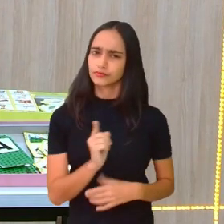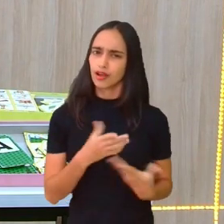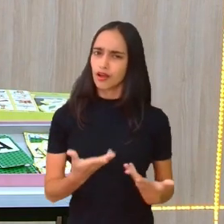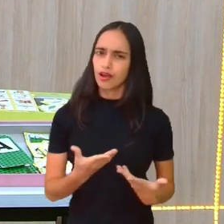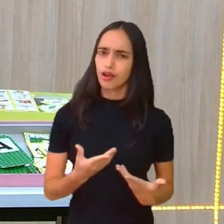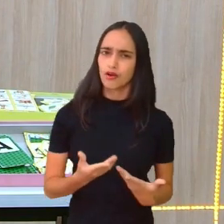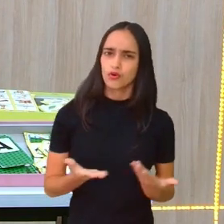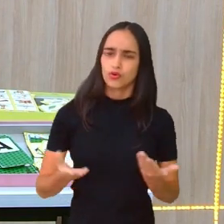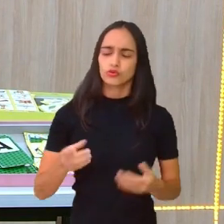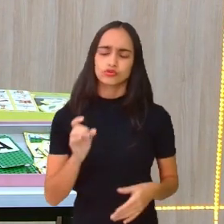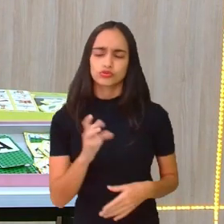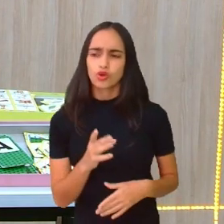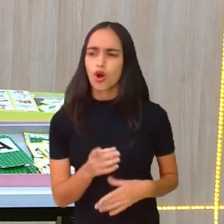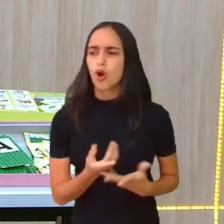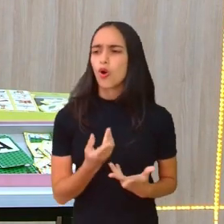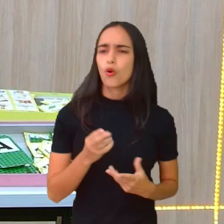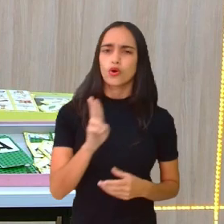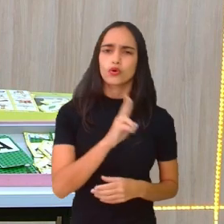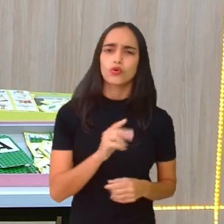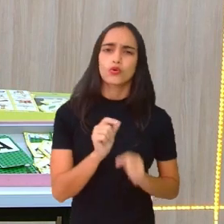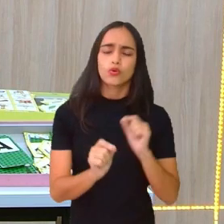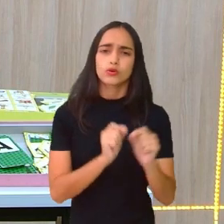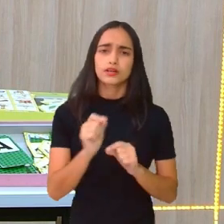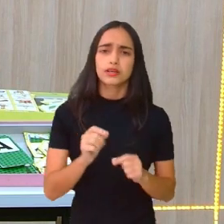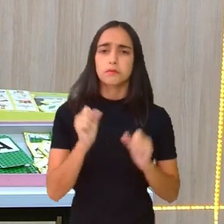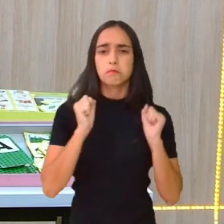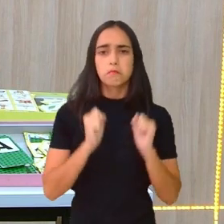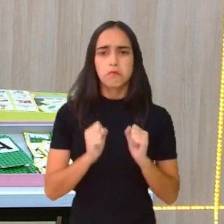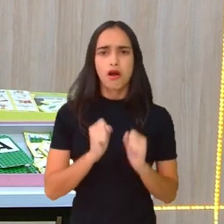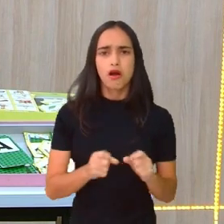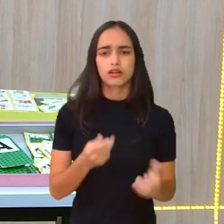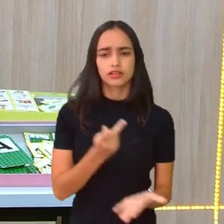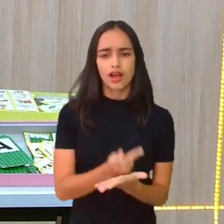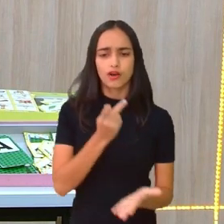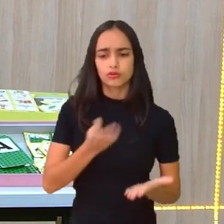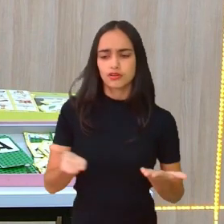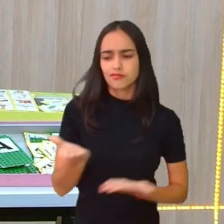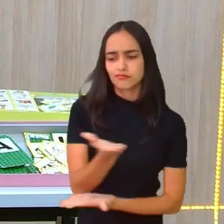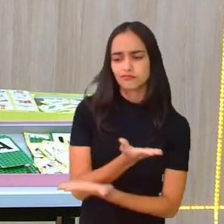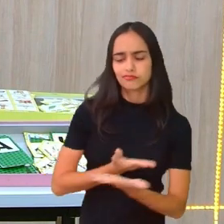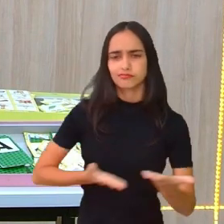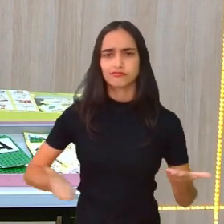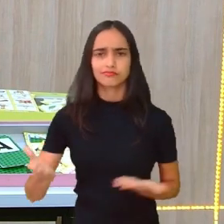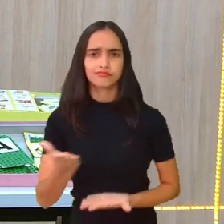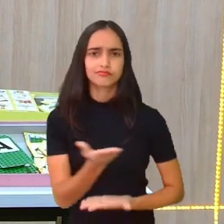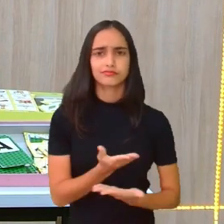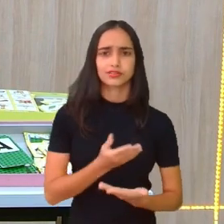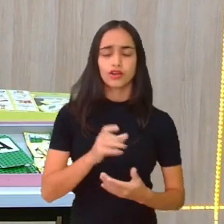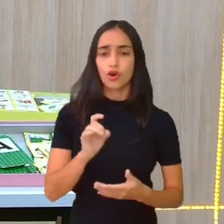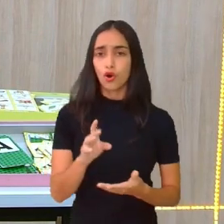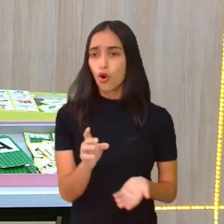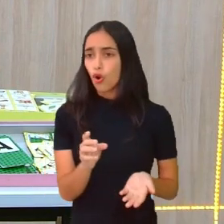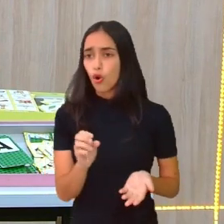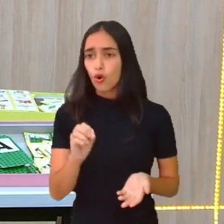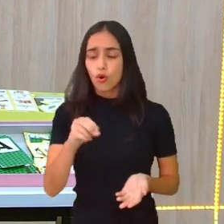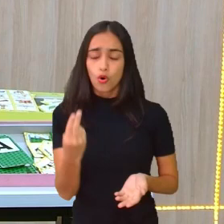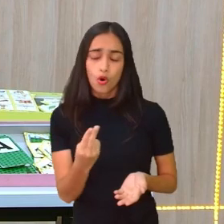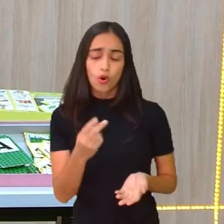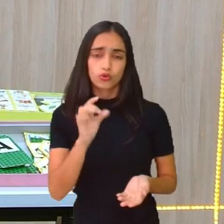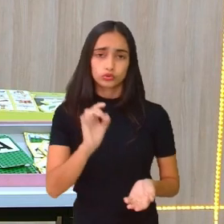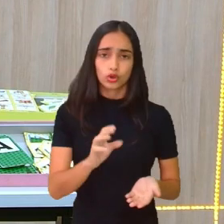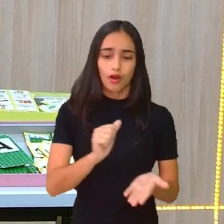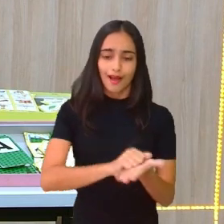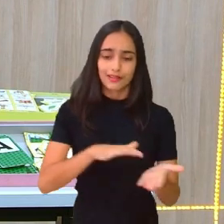de interação, ou o aluno está no contexto da sala de aula realizando uma atividade aleatória. Então, eu trouxe 2 exemplos